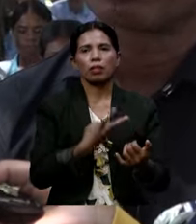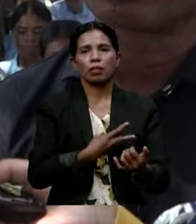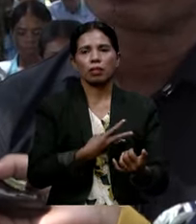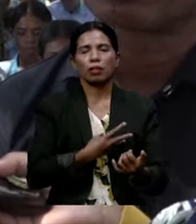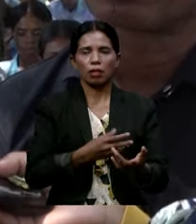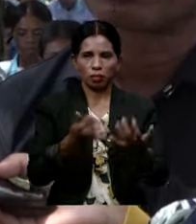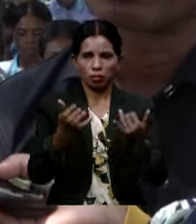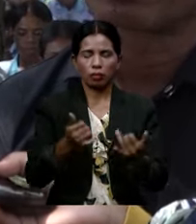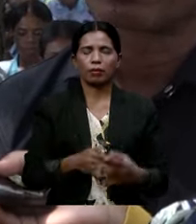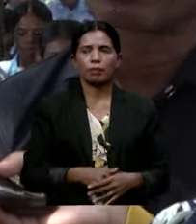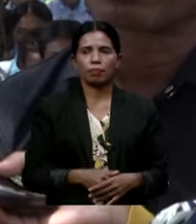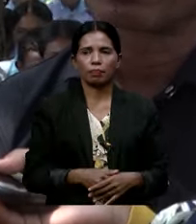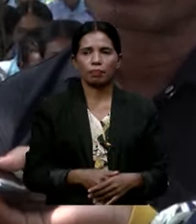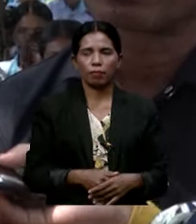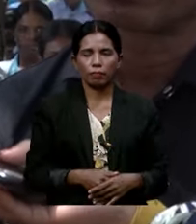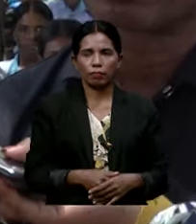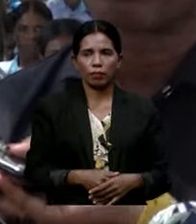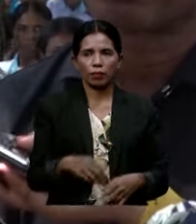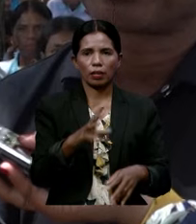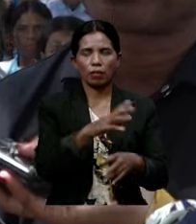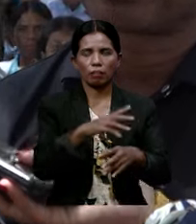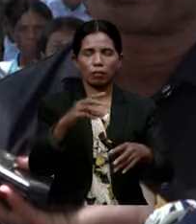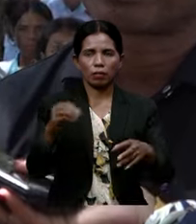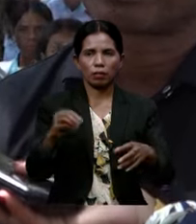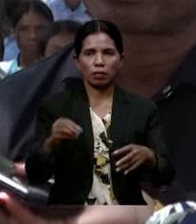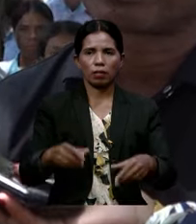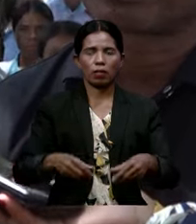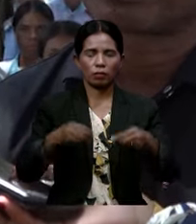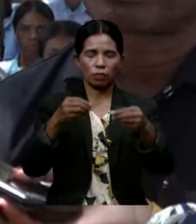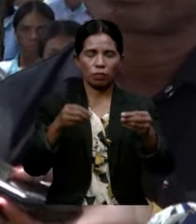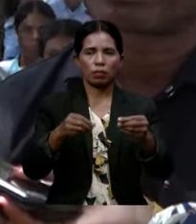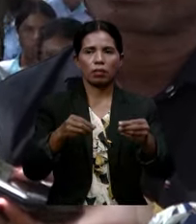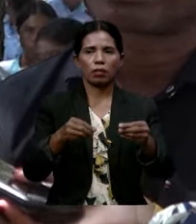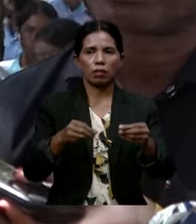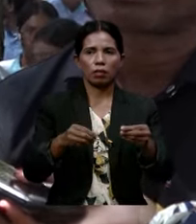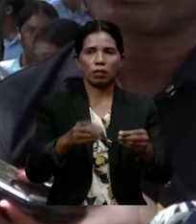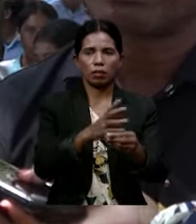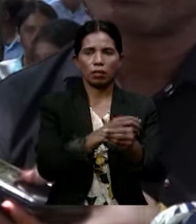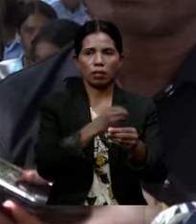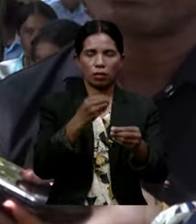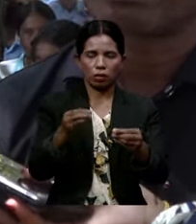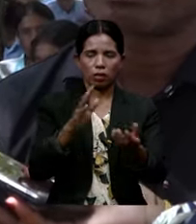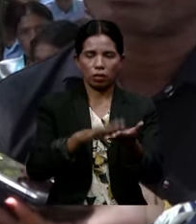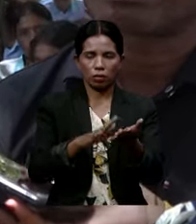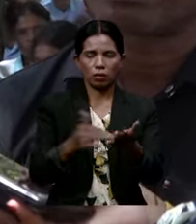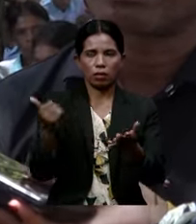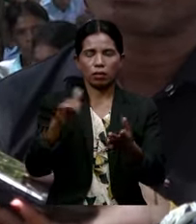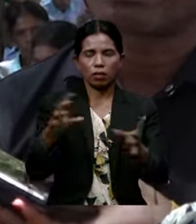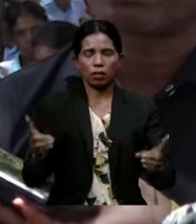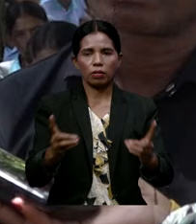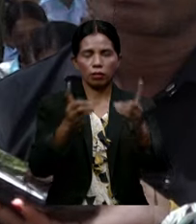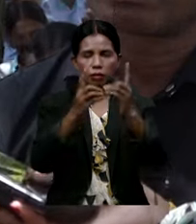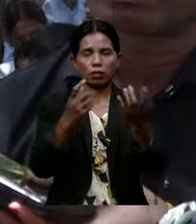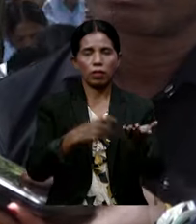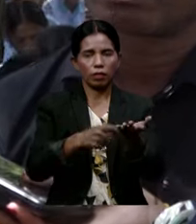dou bolsa de candidato, né? A tu responde para a exigência ser mesmo que a escola se enfrenta. Né? Agora,